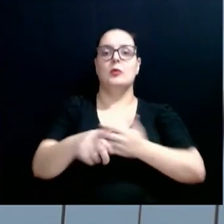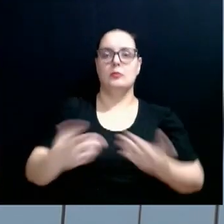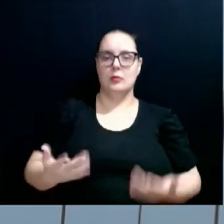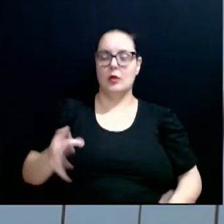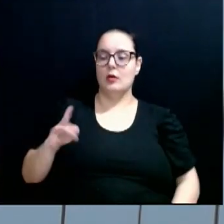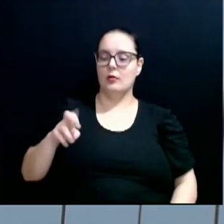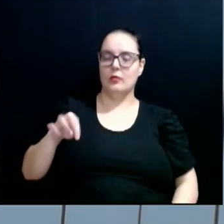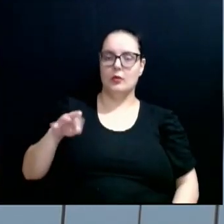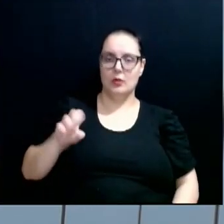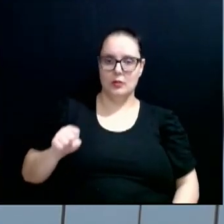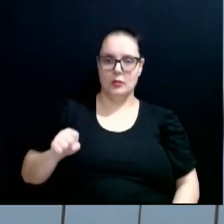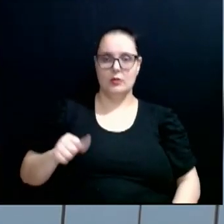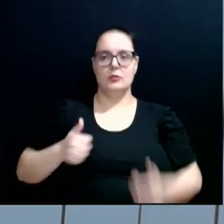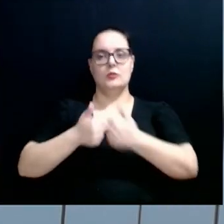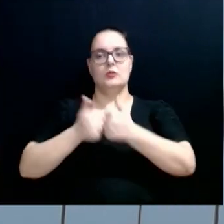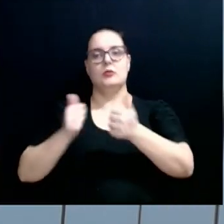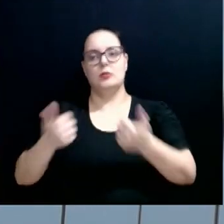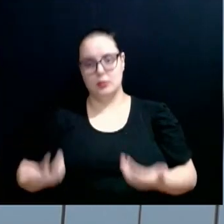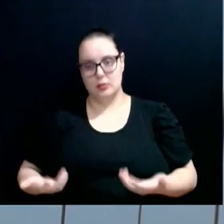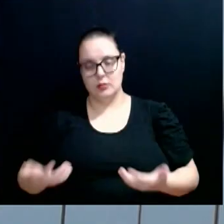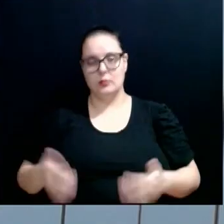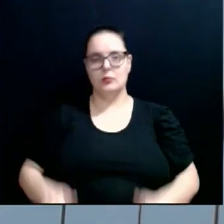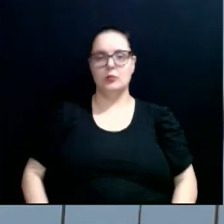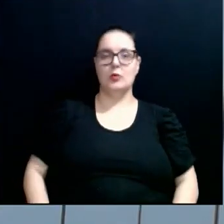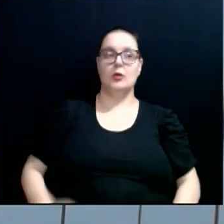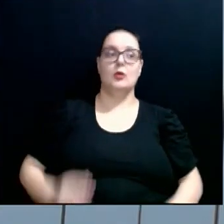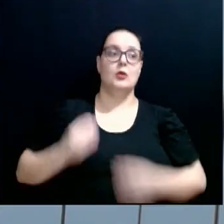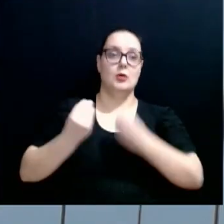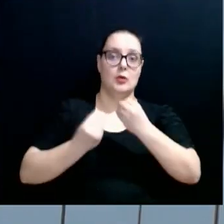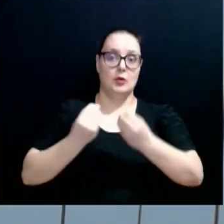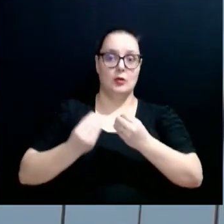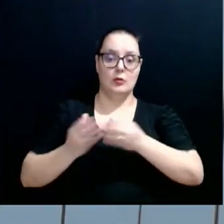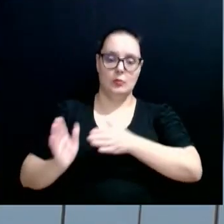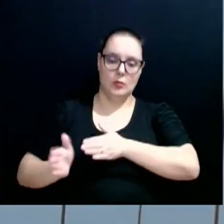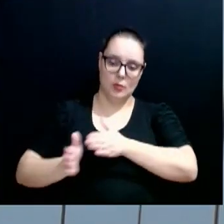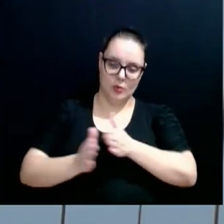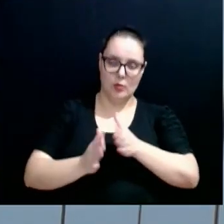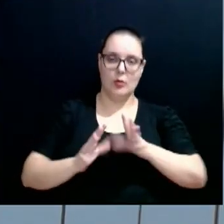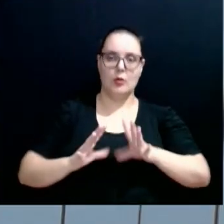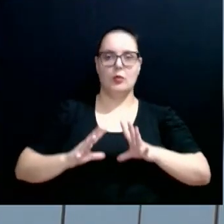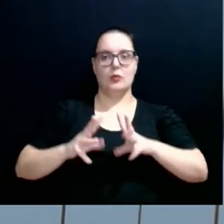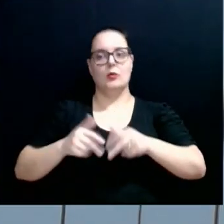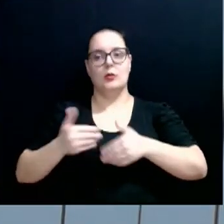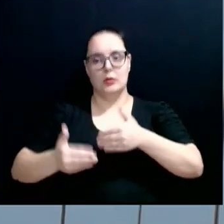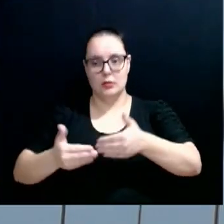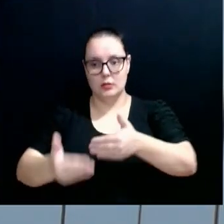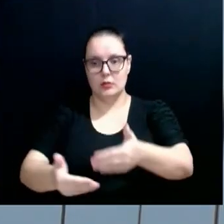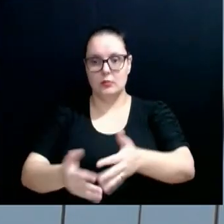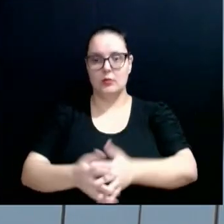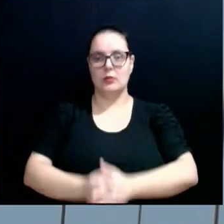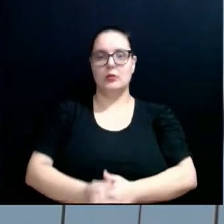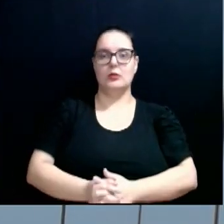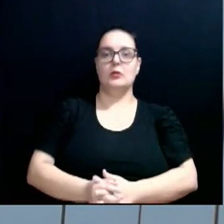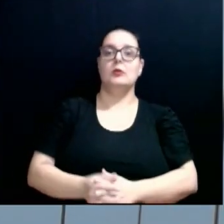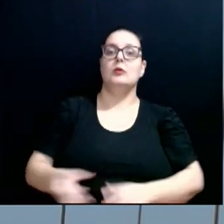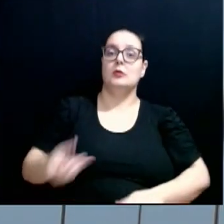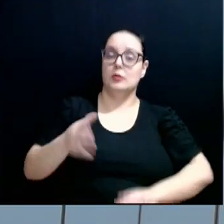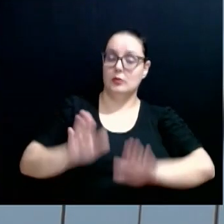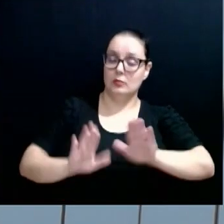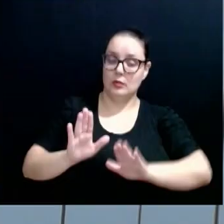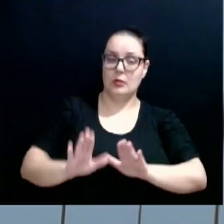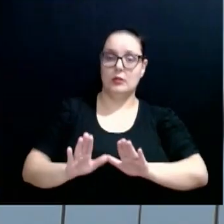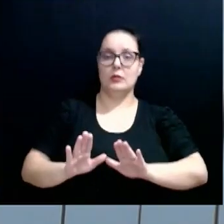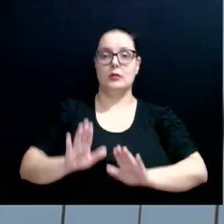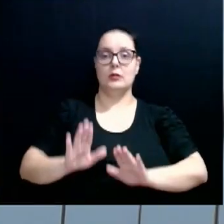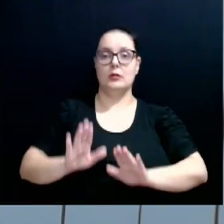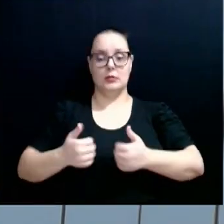ônibus e como estava sendo conduzido todo esse processo da nova licitação do transporte público. Então,